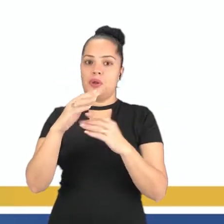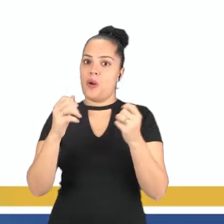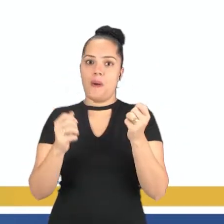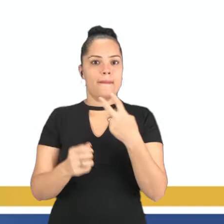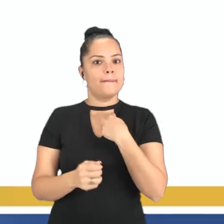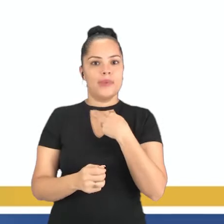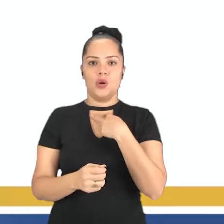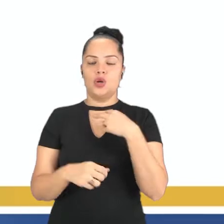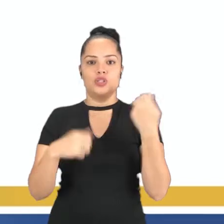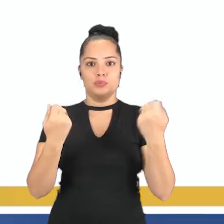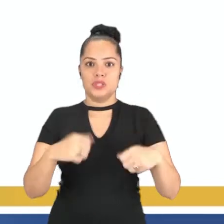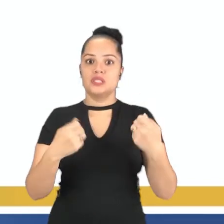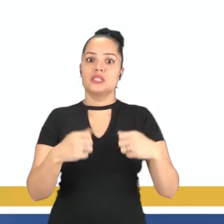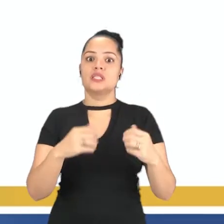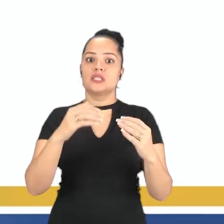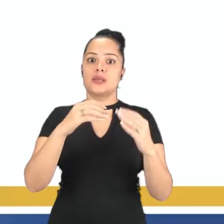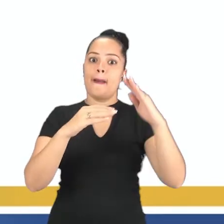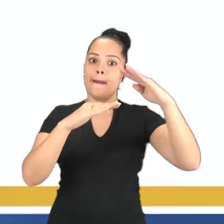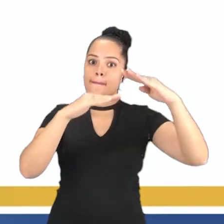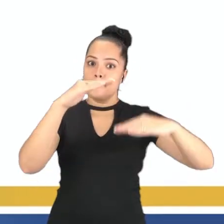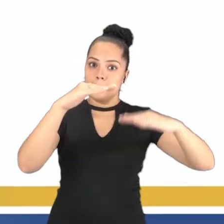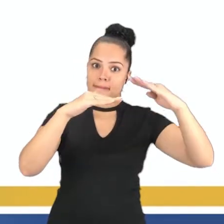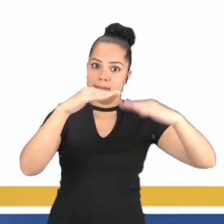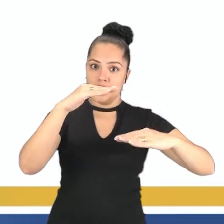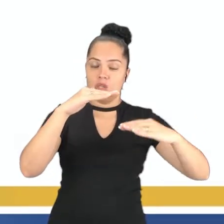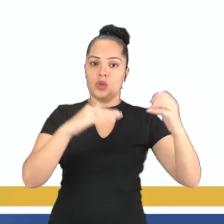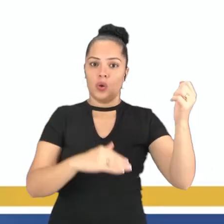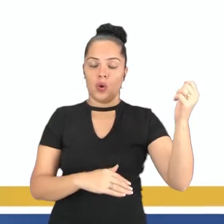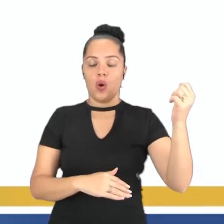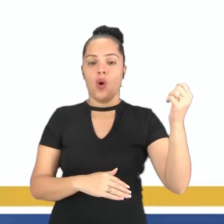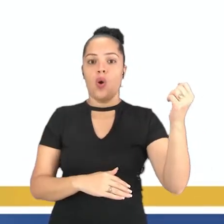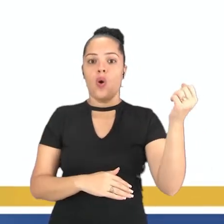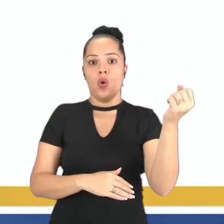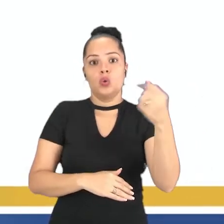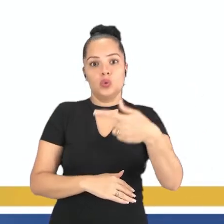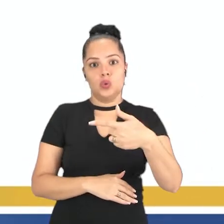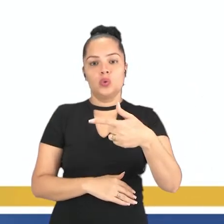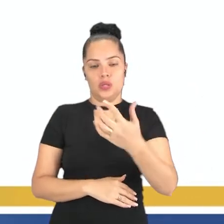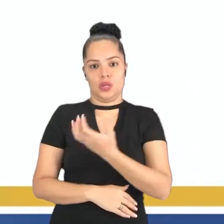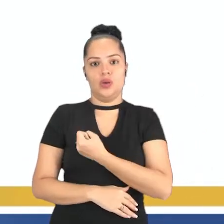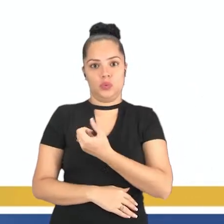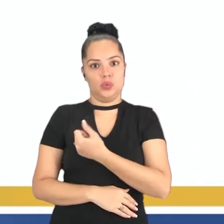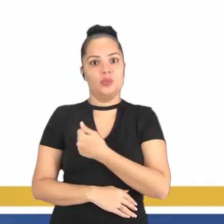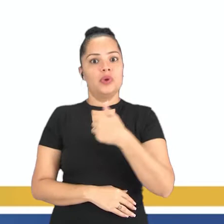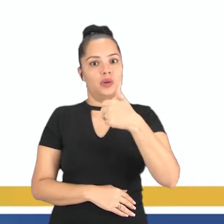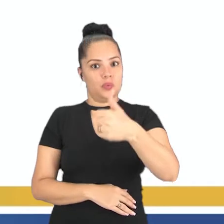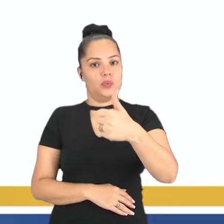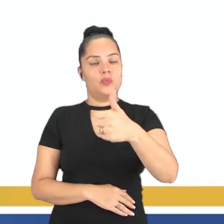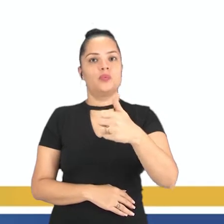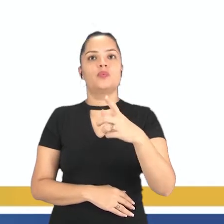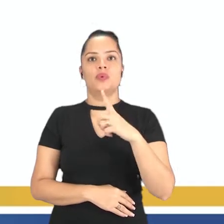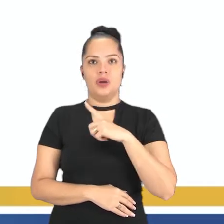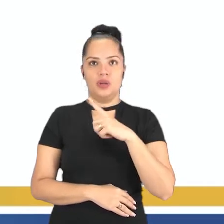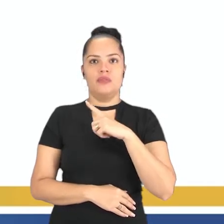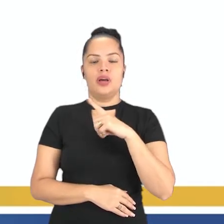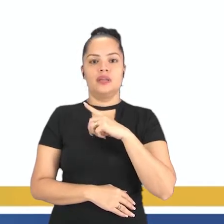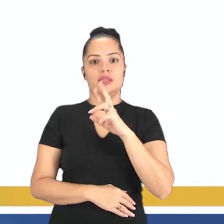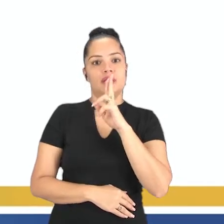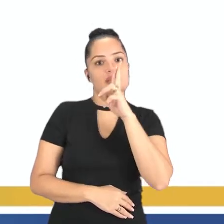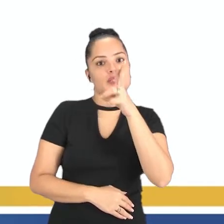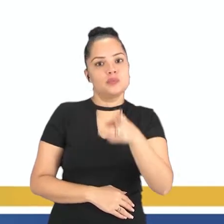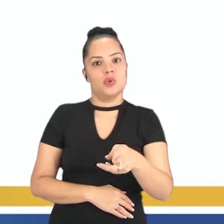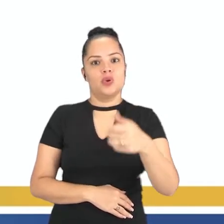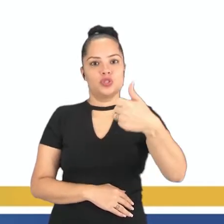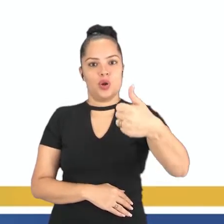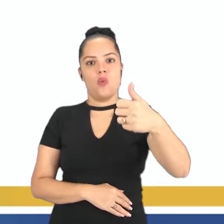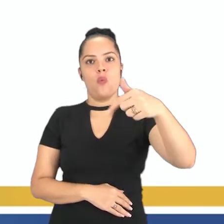ou igual. Então, nós vamos multiplicar o divisor por 1. Esse 1, onde nós colocamos 1, nós chamamos de quociente,